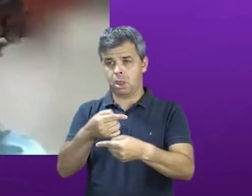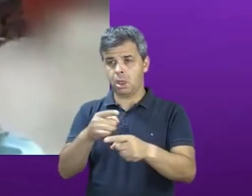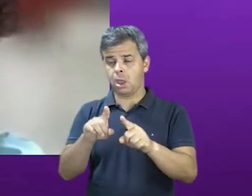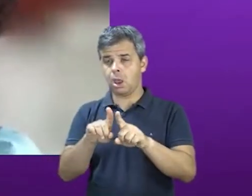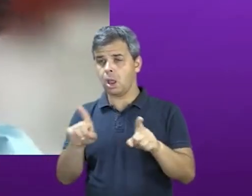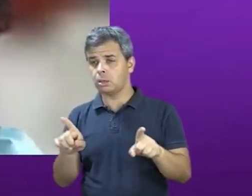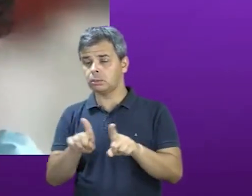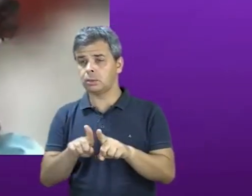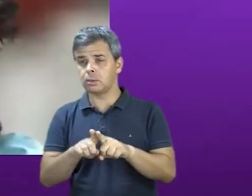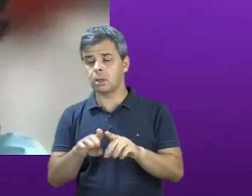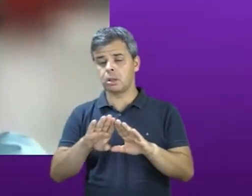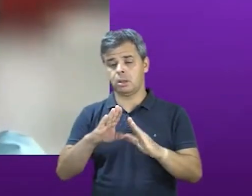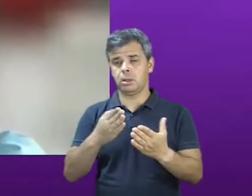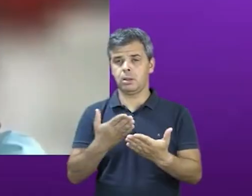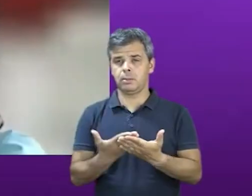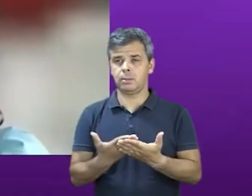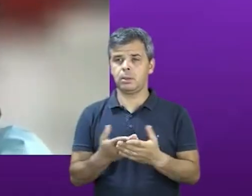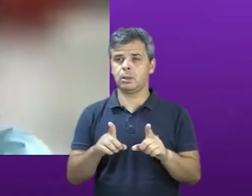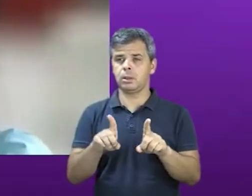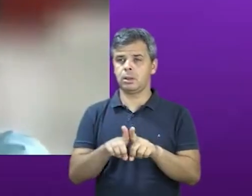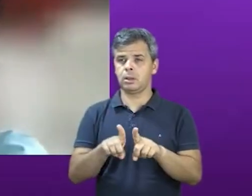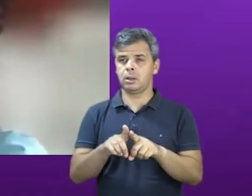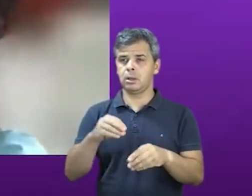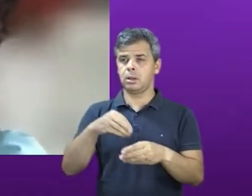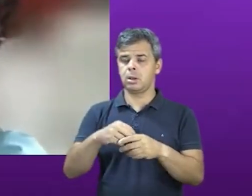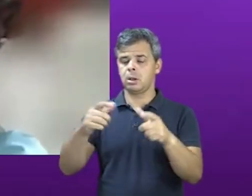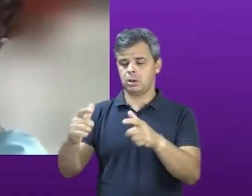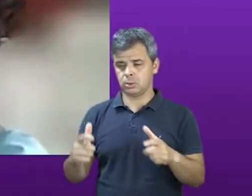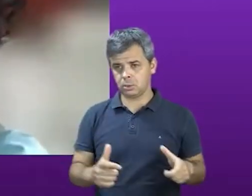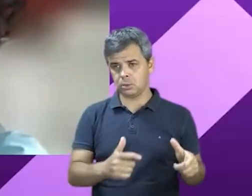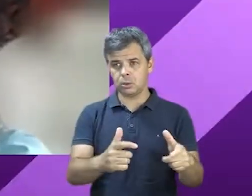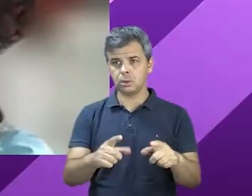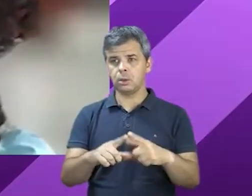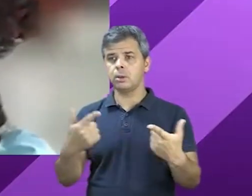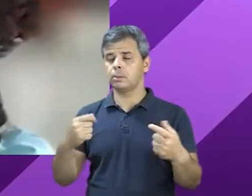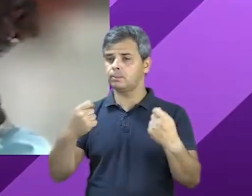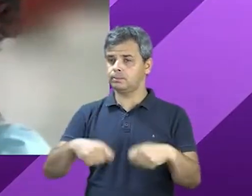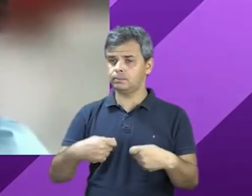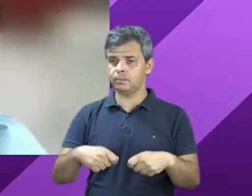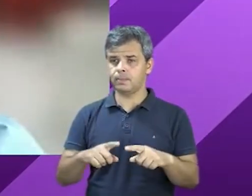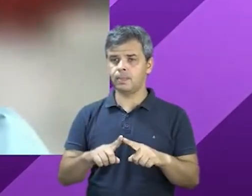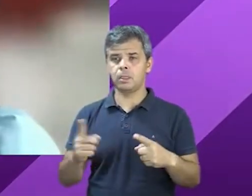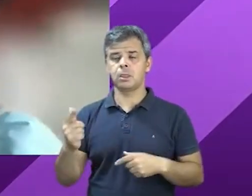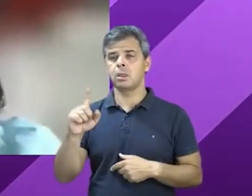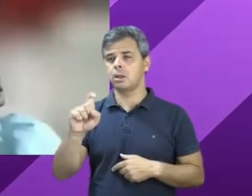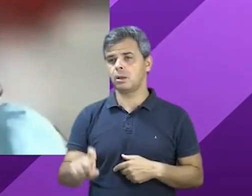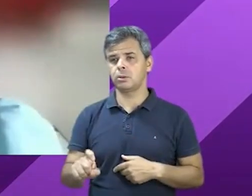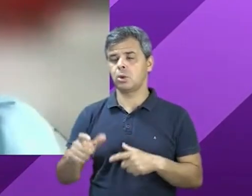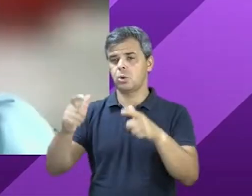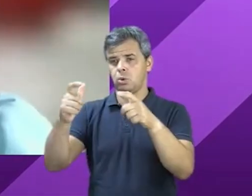dá também na escola, ele também se dá em outros espaços que necessariamente não são só